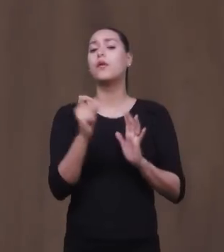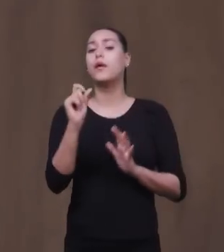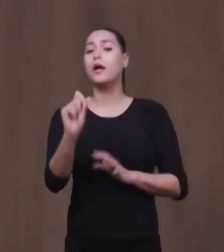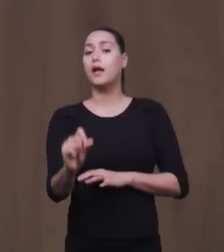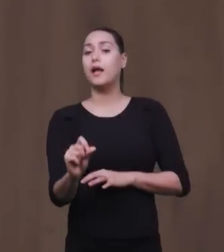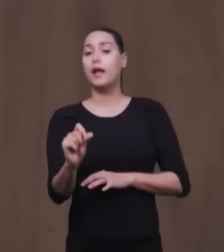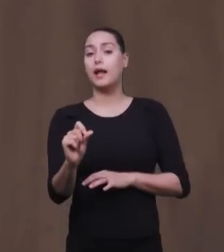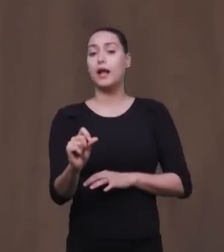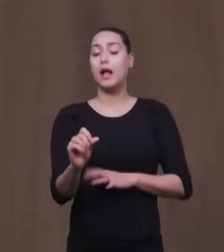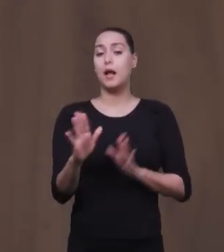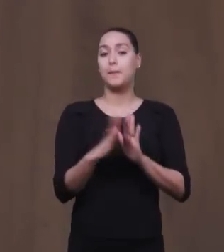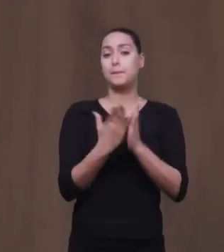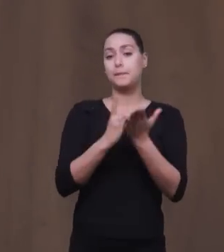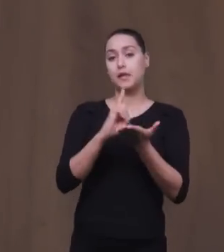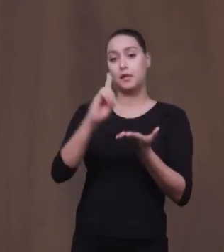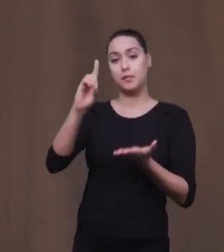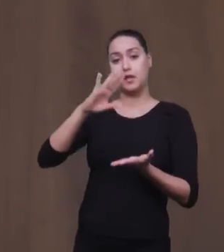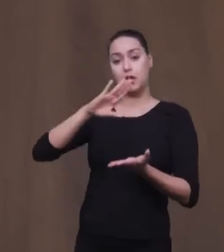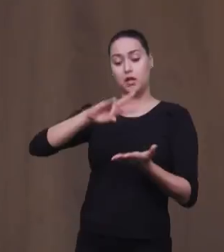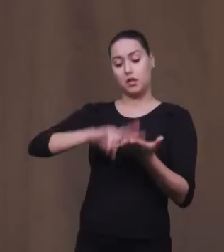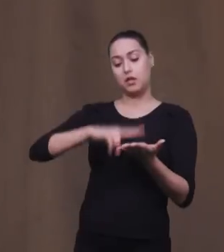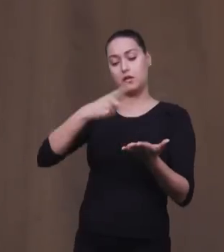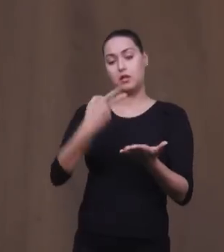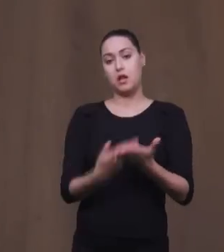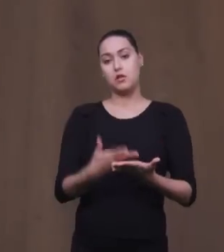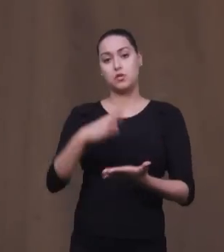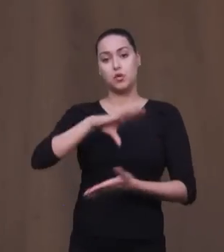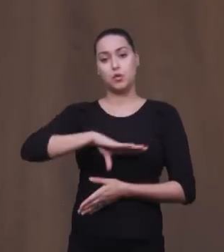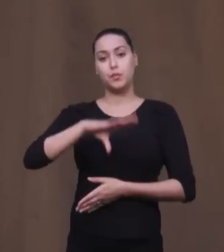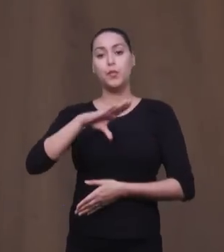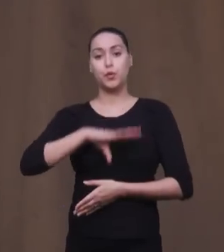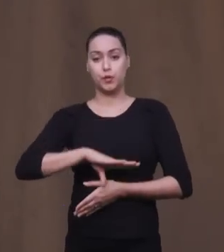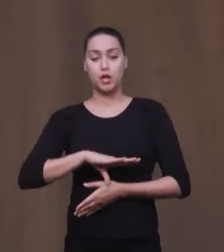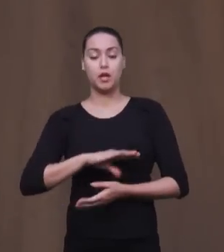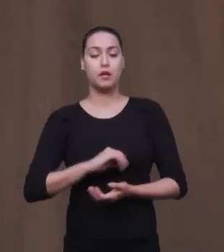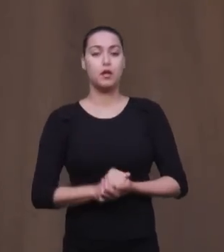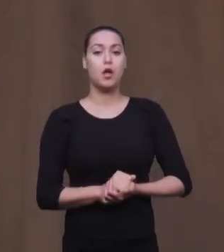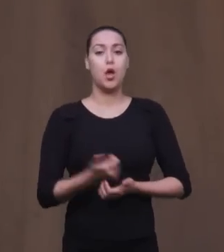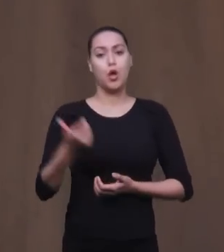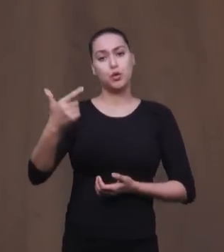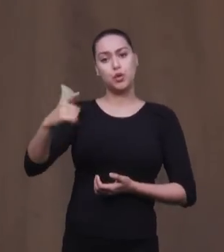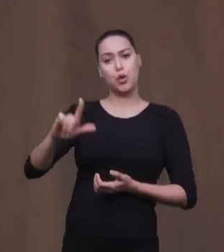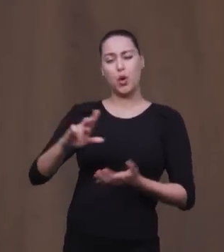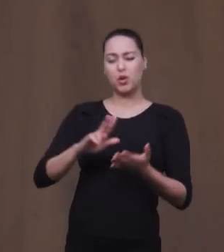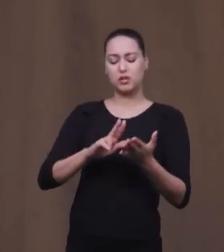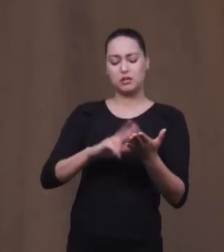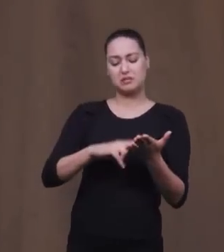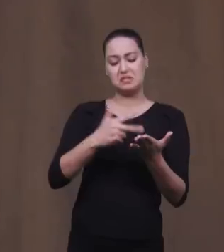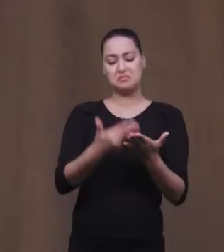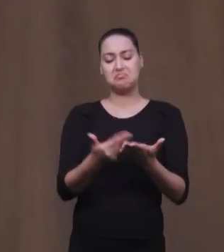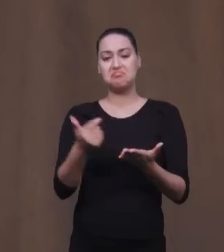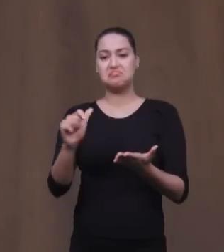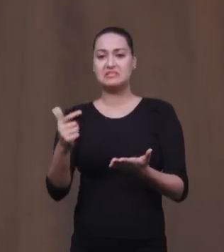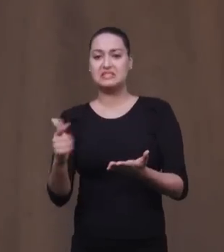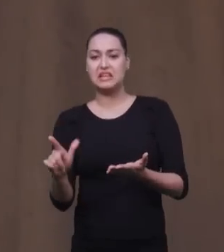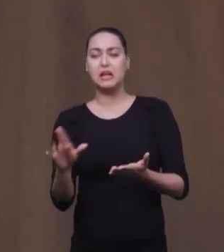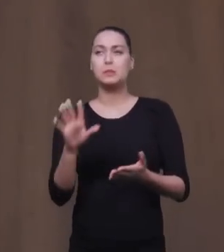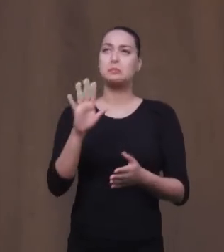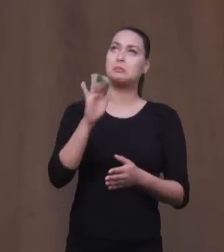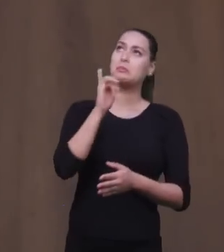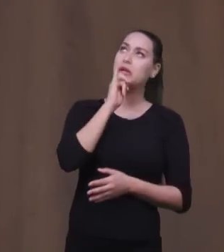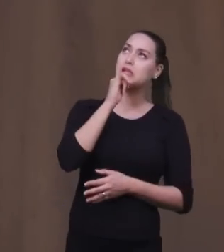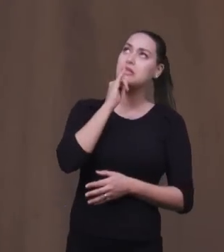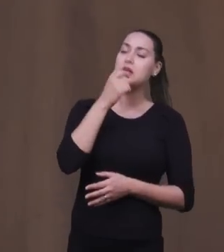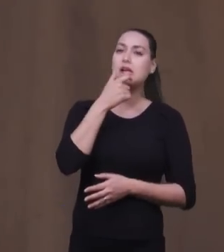da Bíblia que foi traduzida para o português. É uma expressão que normalmente a gente não vê em outras traduções da Bíblia, como, por